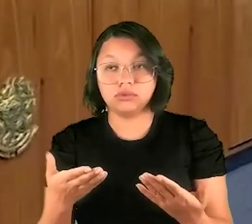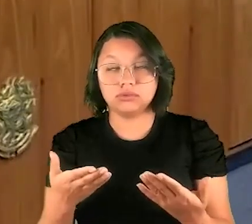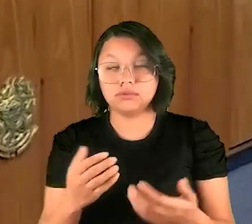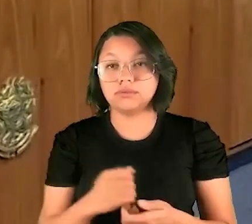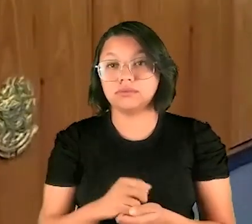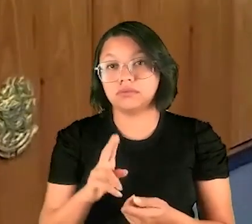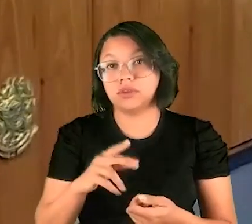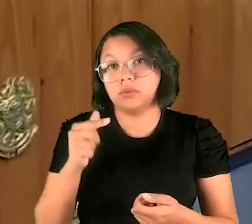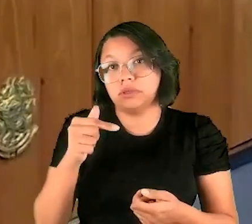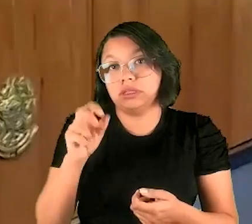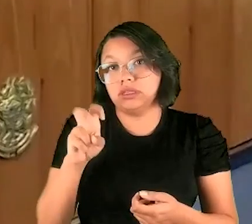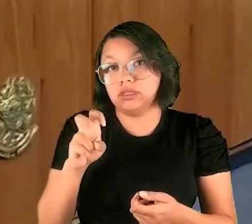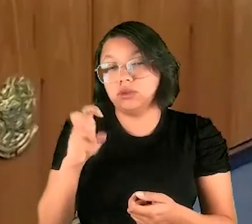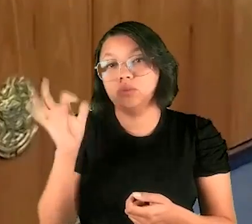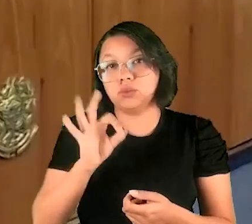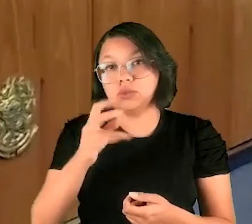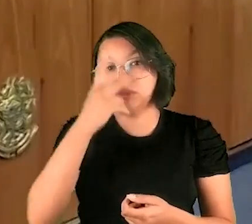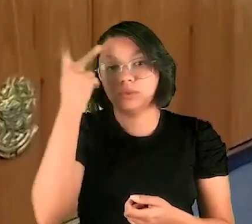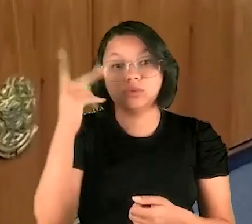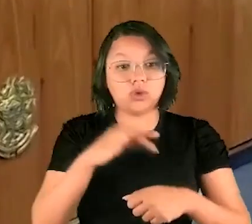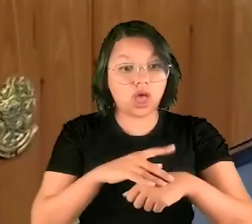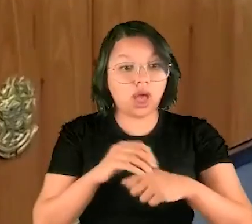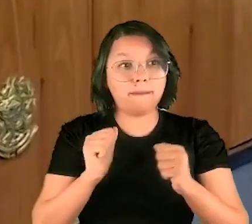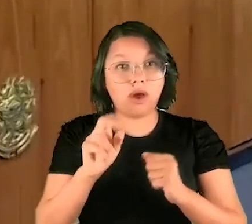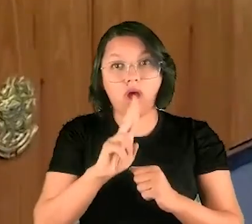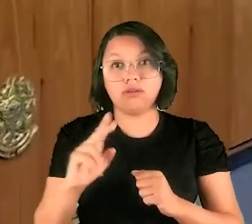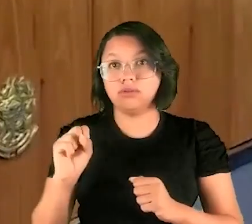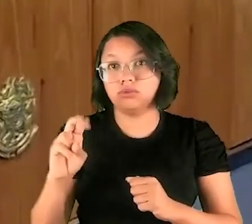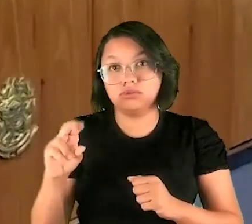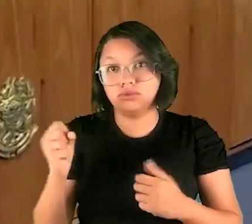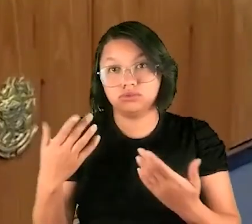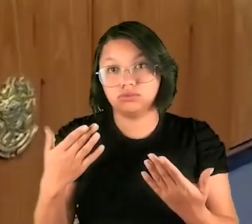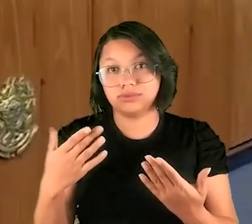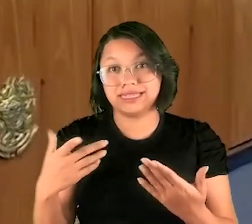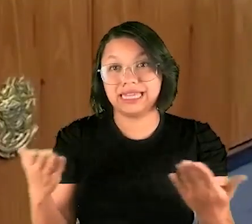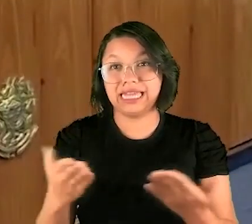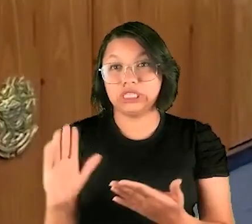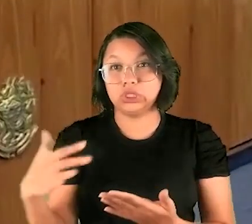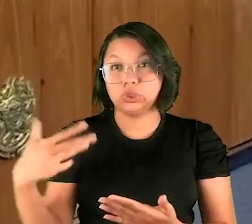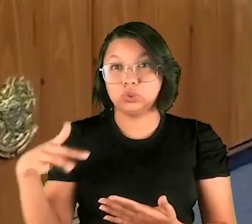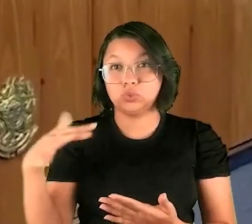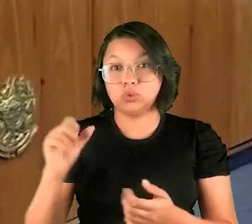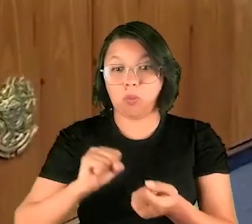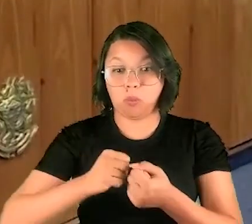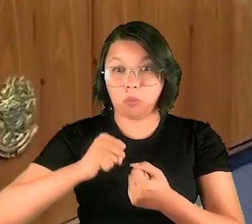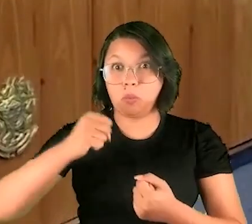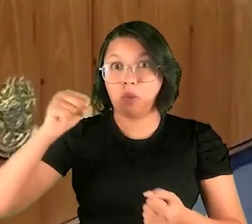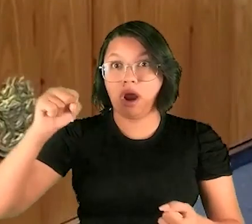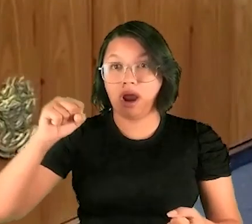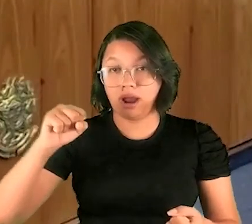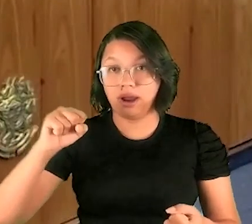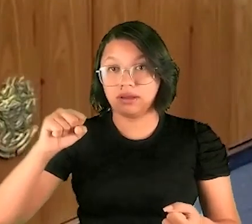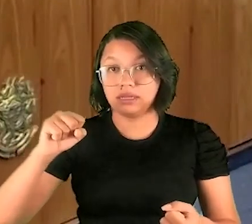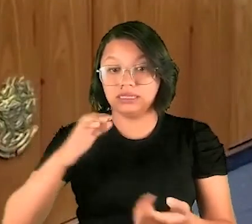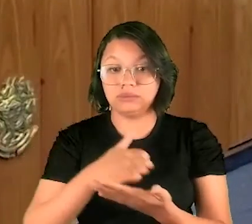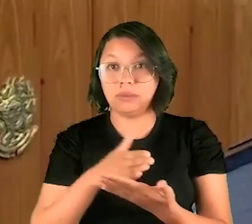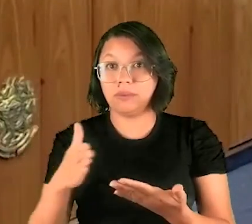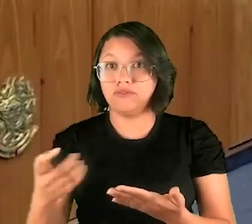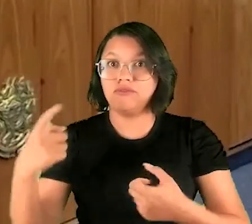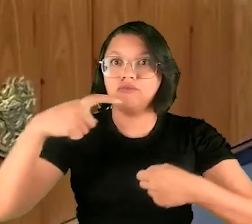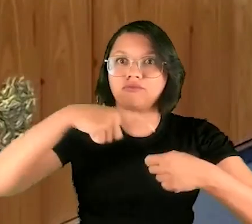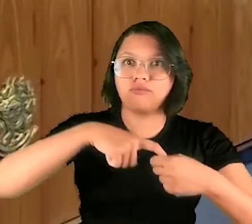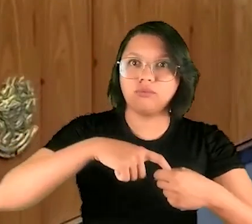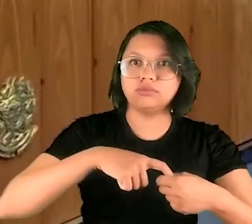nos outros 75% dos pacientes. Mas esses custos estão aumentando tanto que a parte desses vão acabar voltando para o